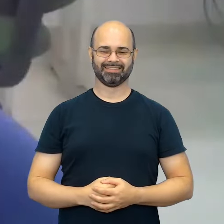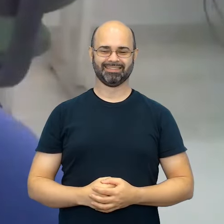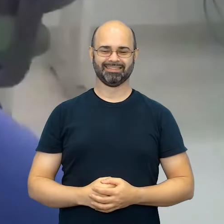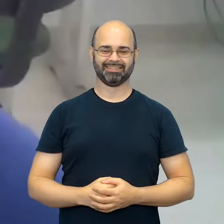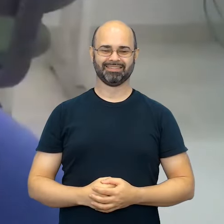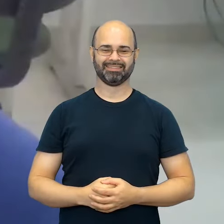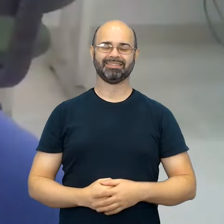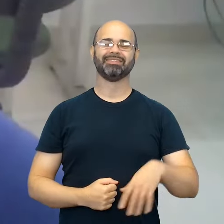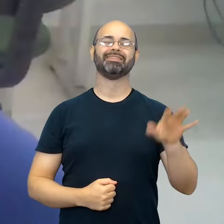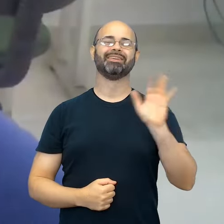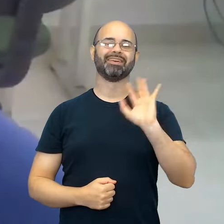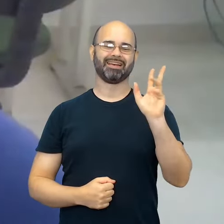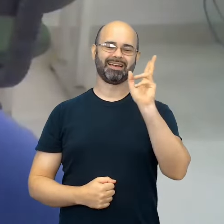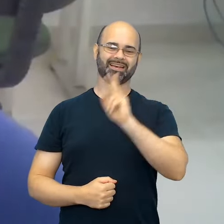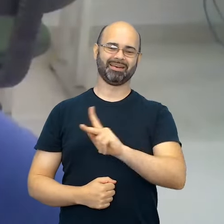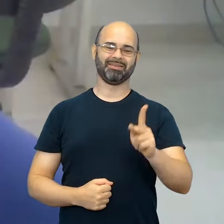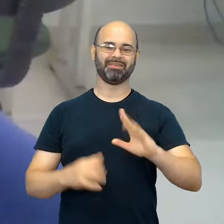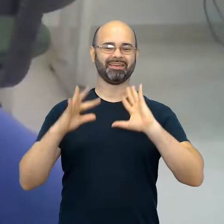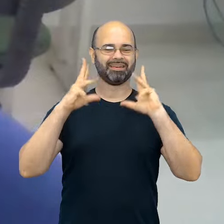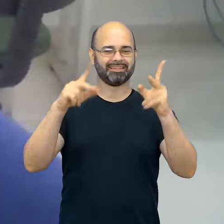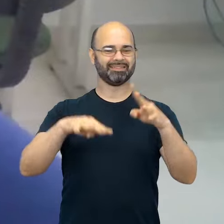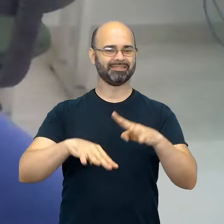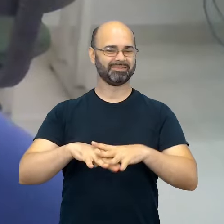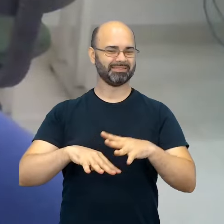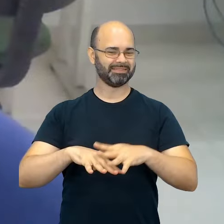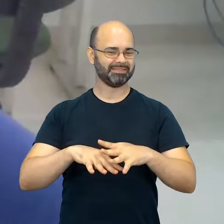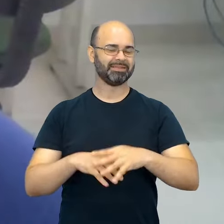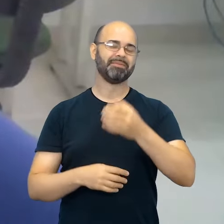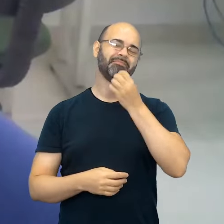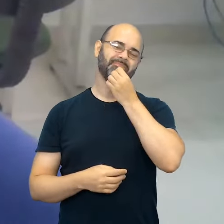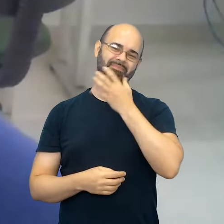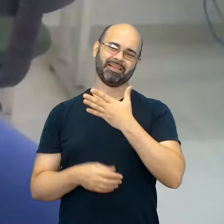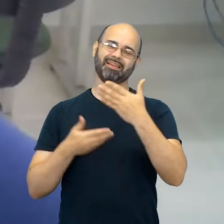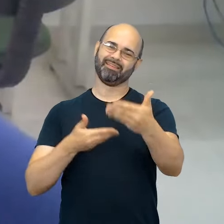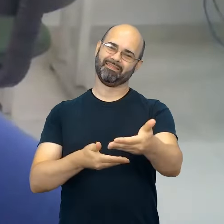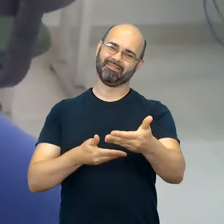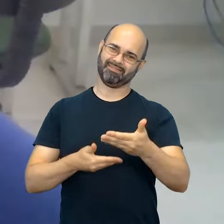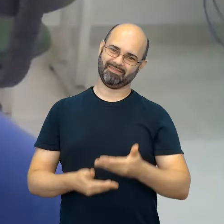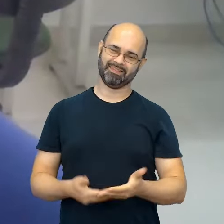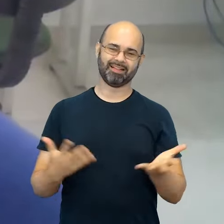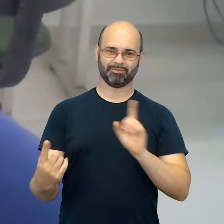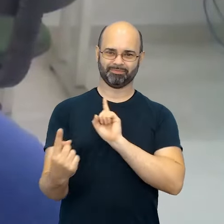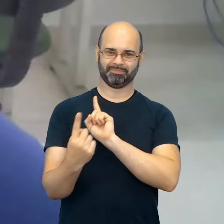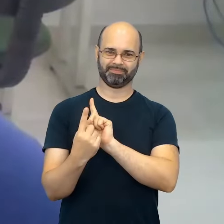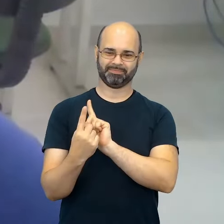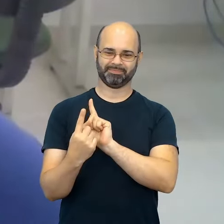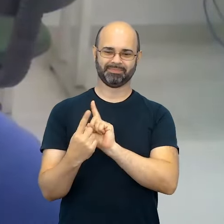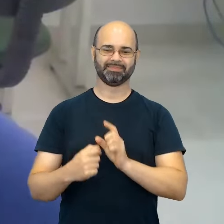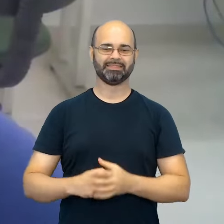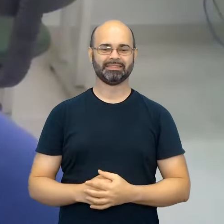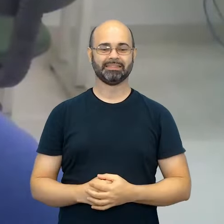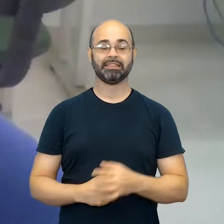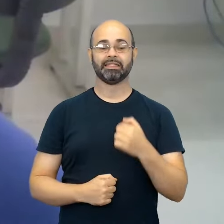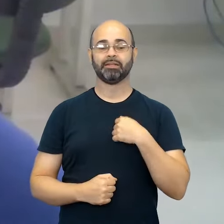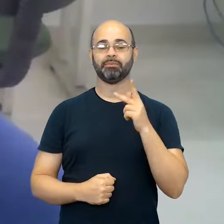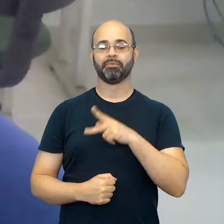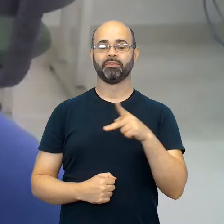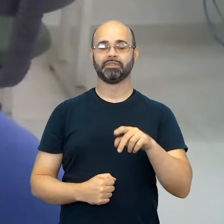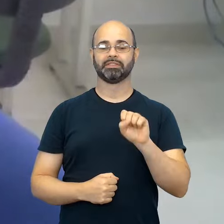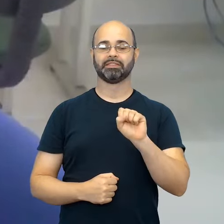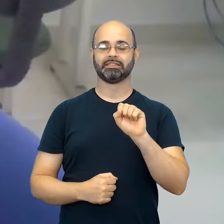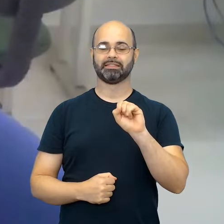Olá, professores e professoras de matemática, sejam muito bem-vindos à nossa formação. Eu sou a professora